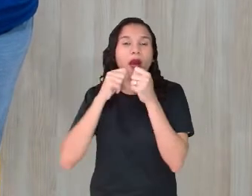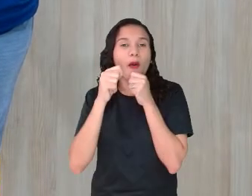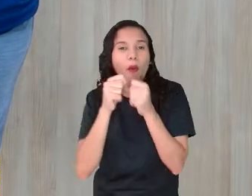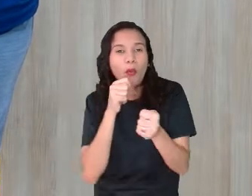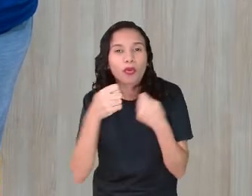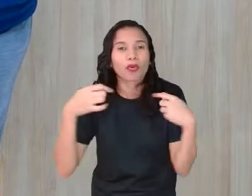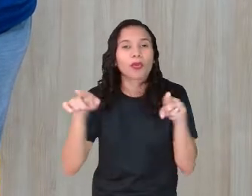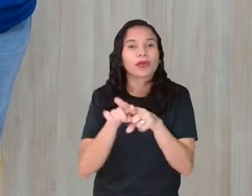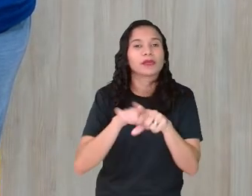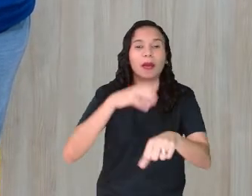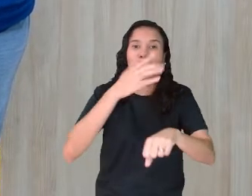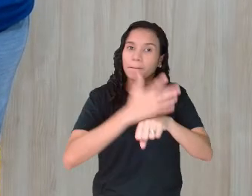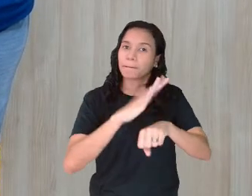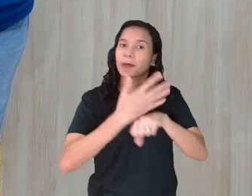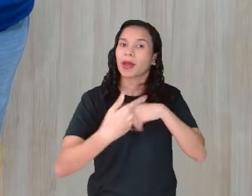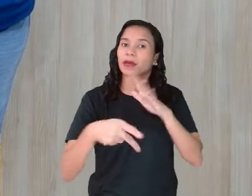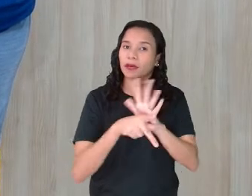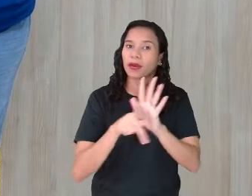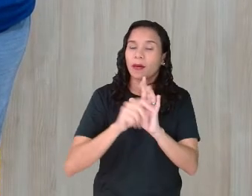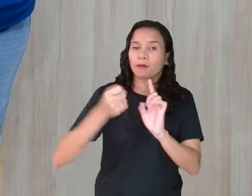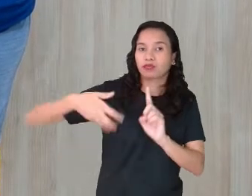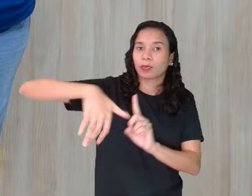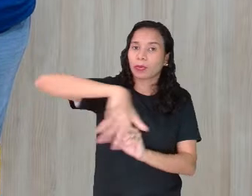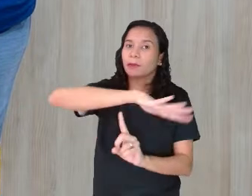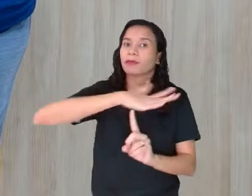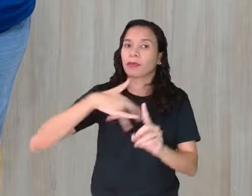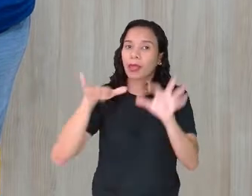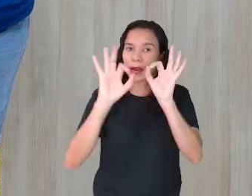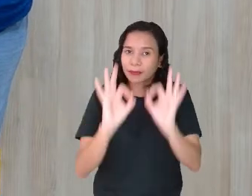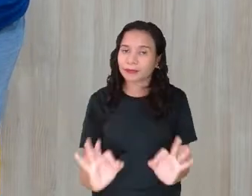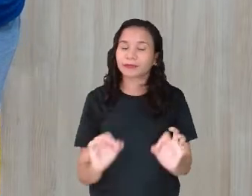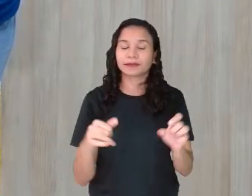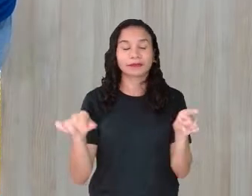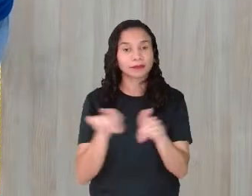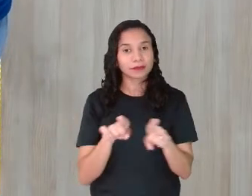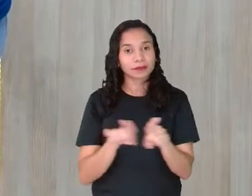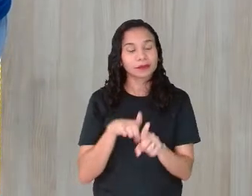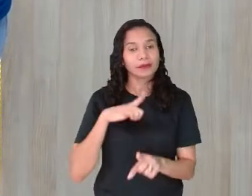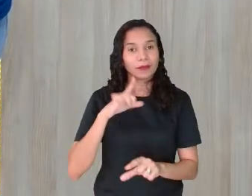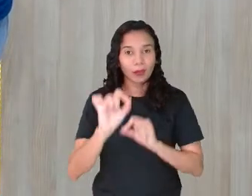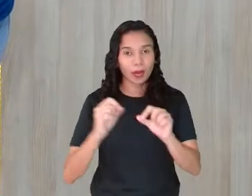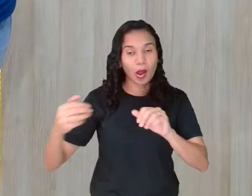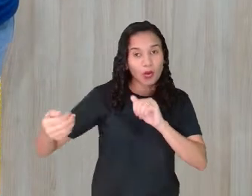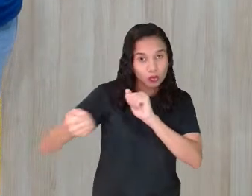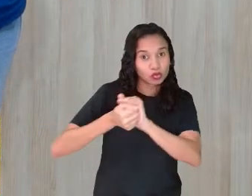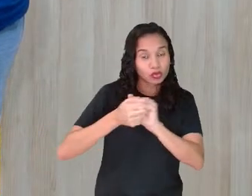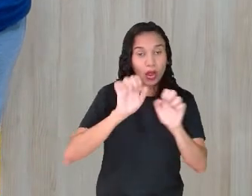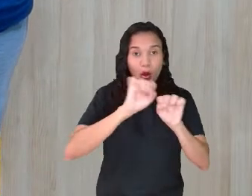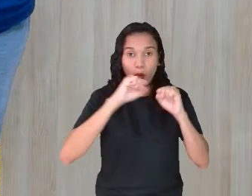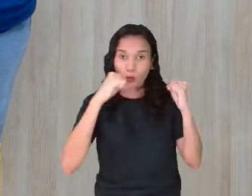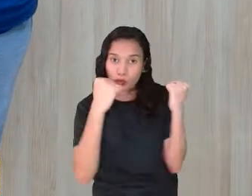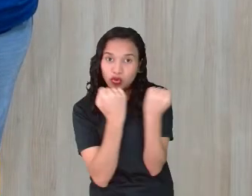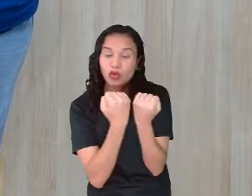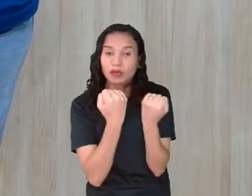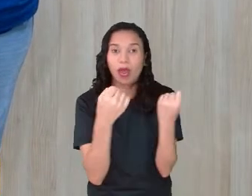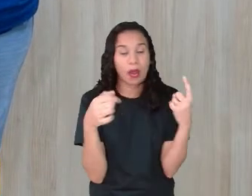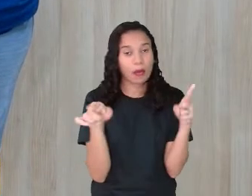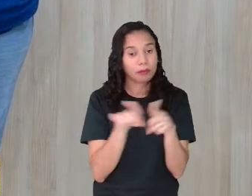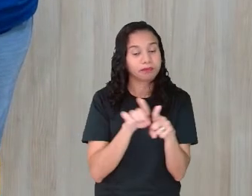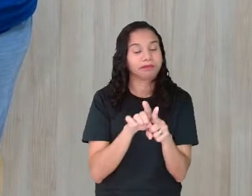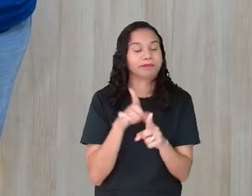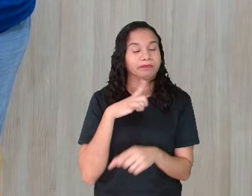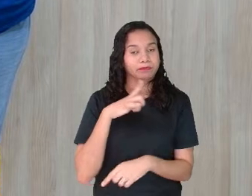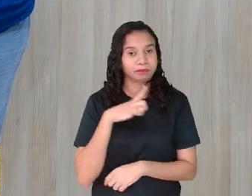com as práticas ambientais adequadas, né? E também juntando o social, né, com isso.